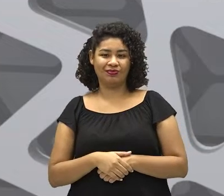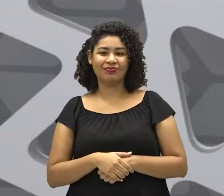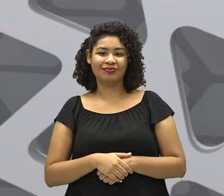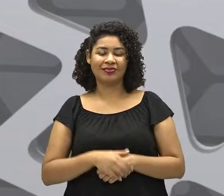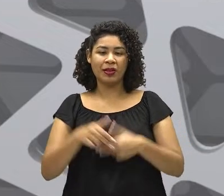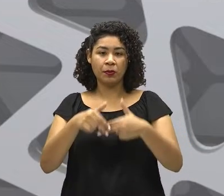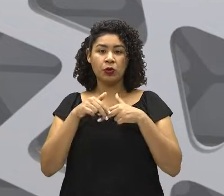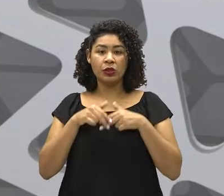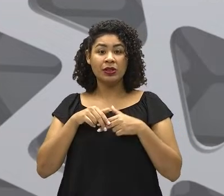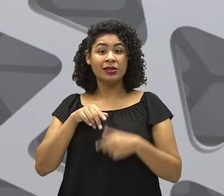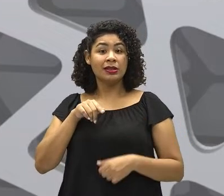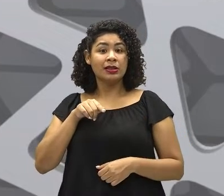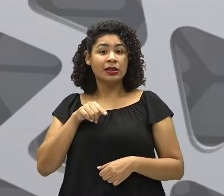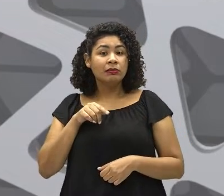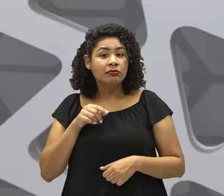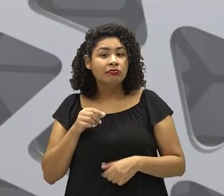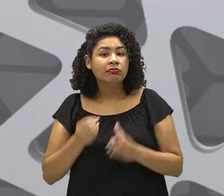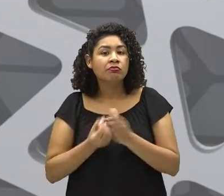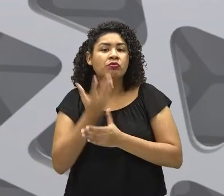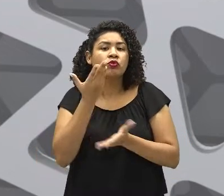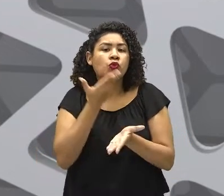vai dar início a uma prática chamada de